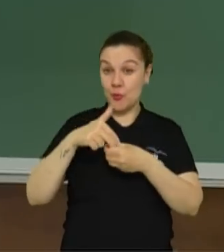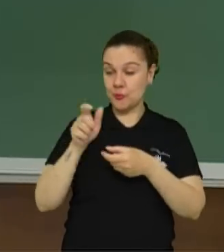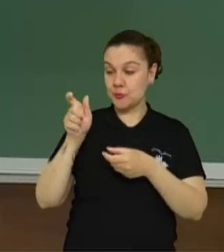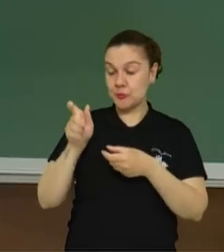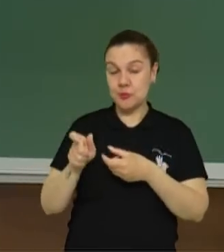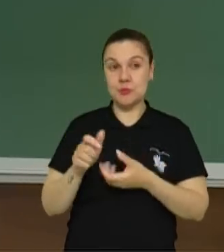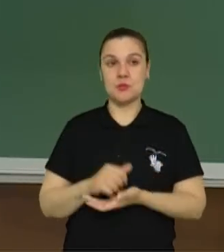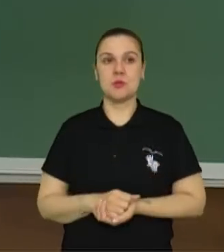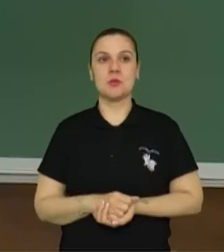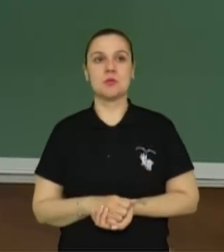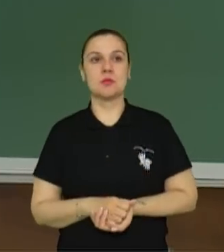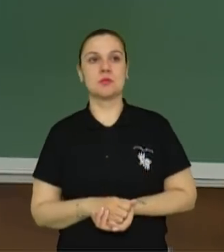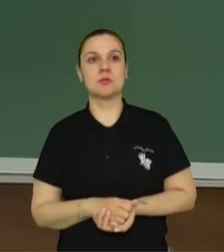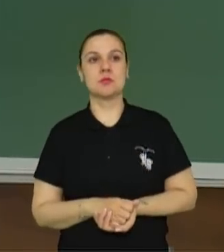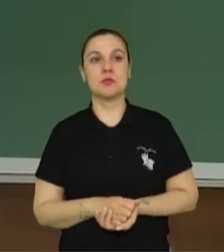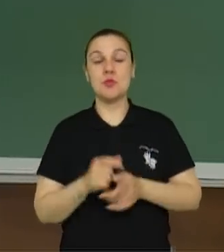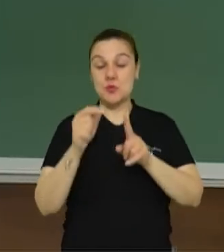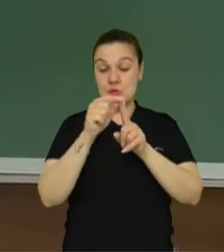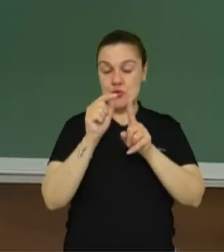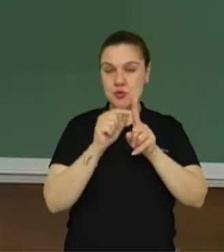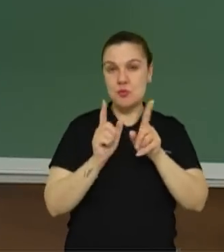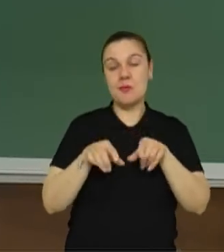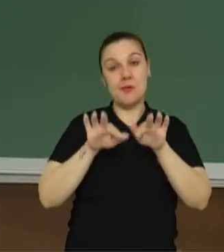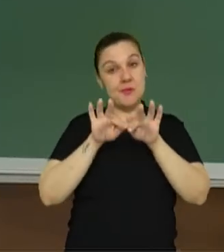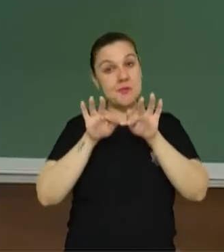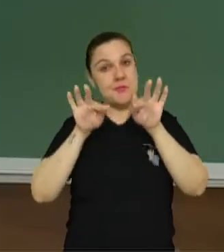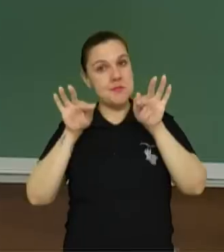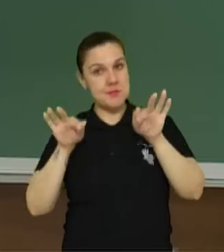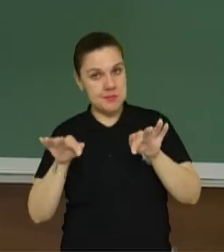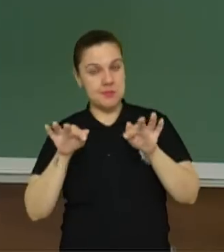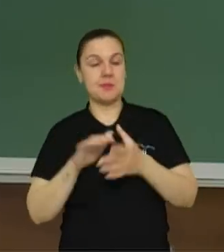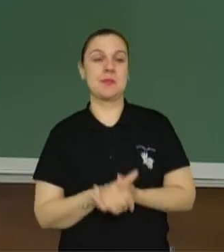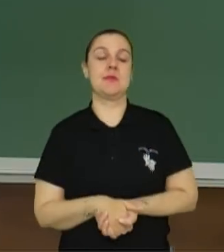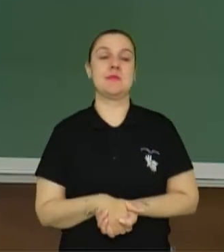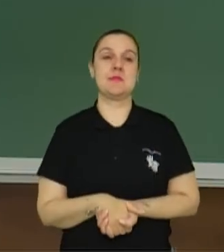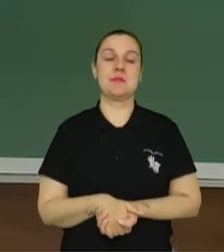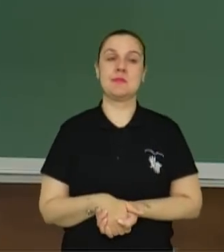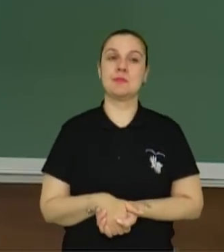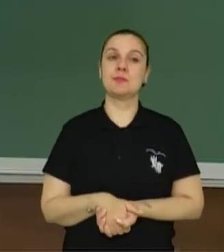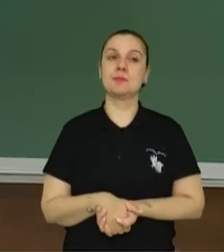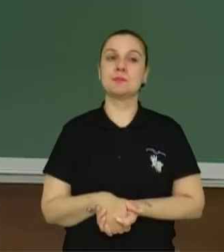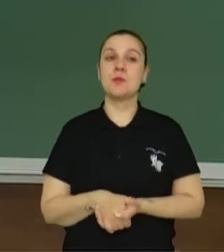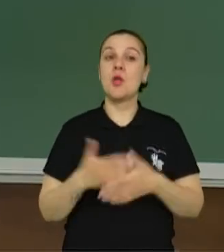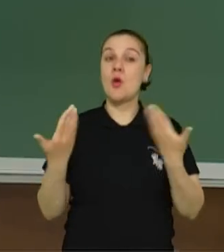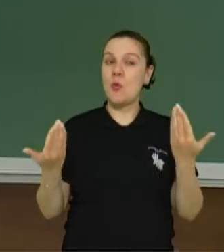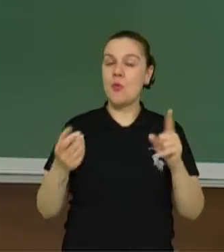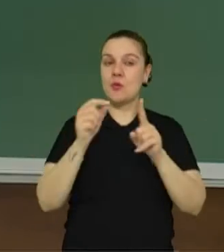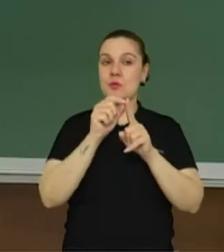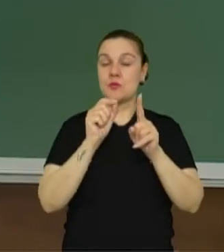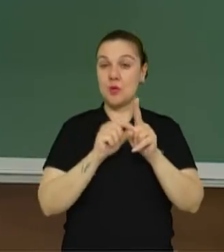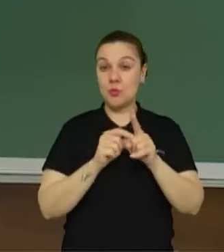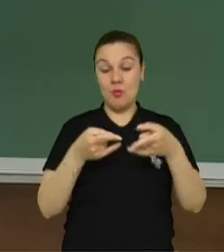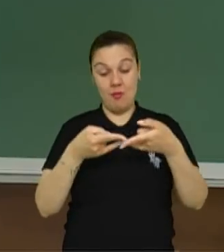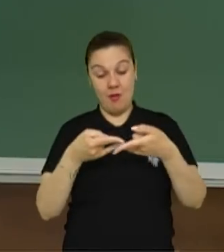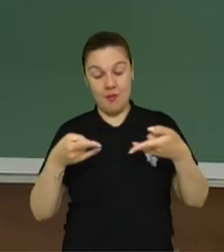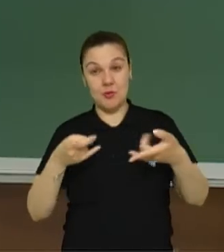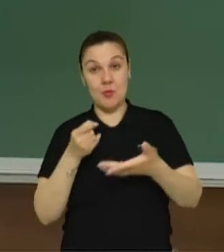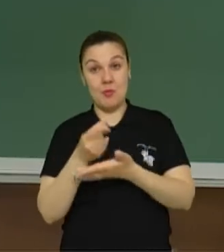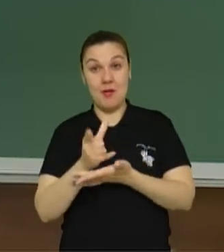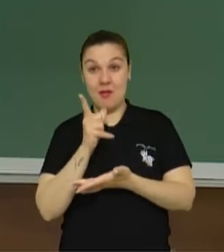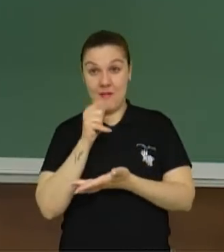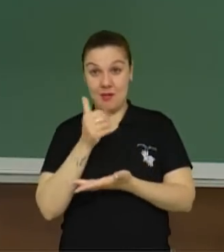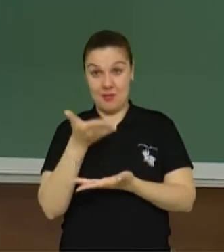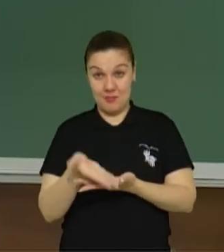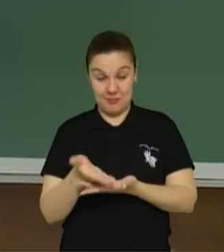sujeito. Vejamos. Tipo de sujeito, sujeito simples, tá? Qual era o sujeito? As faturas de